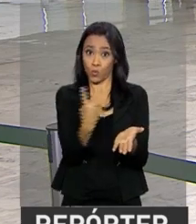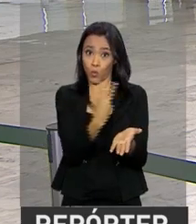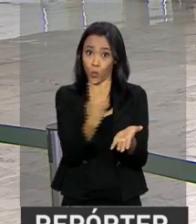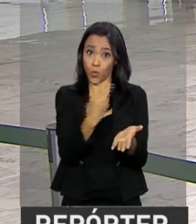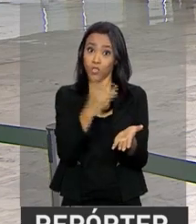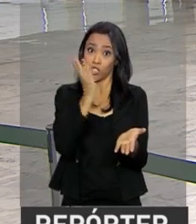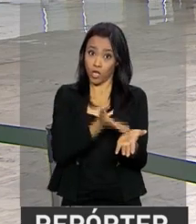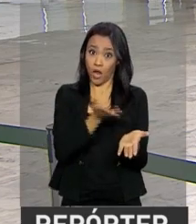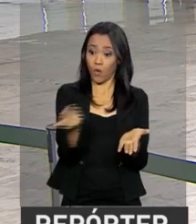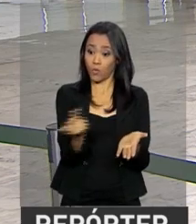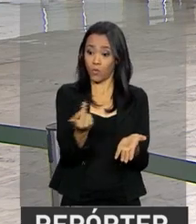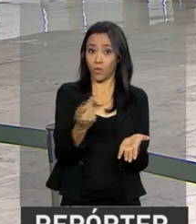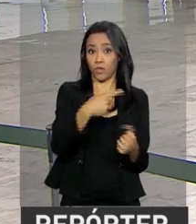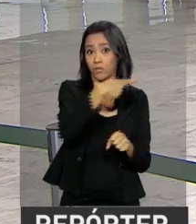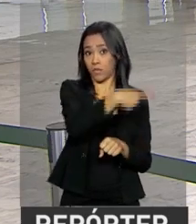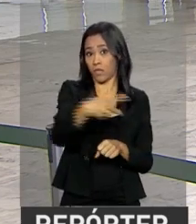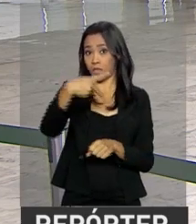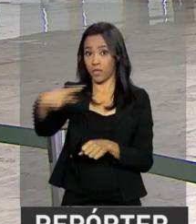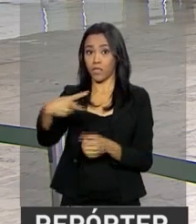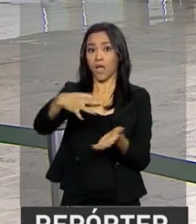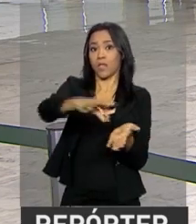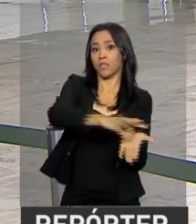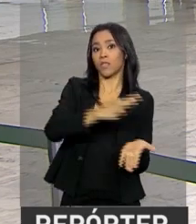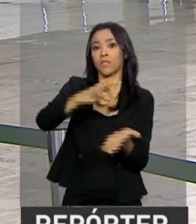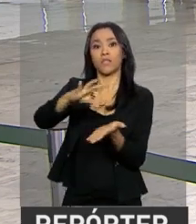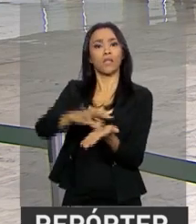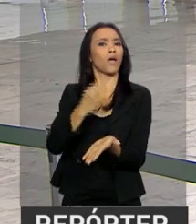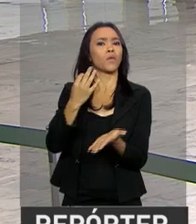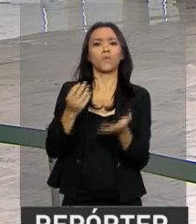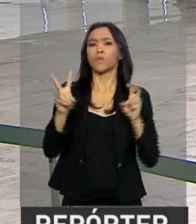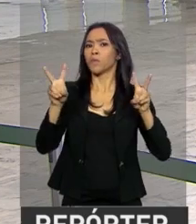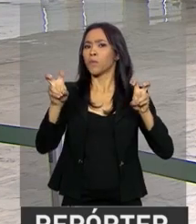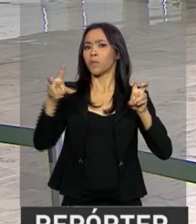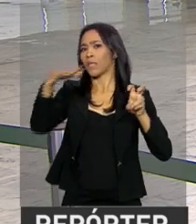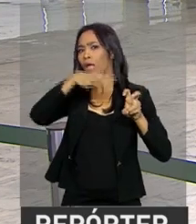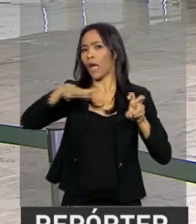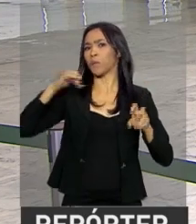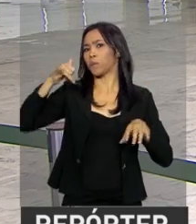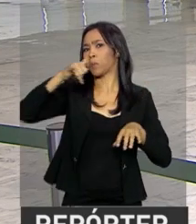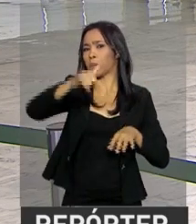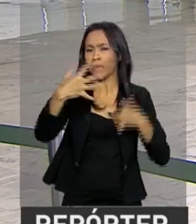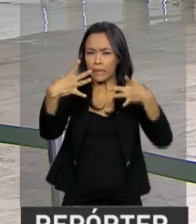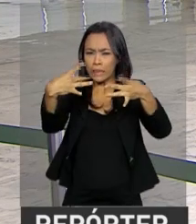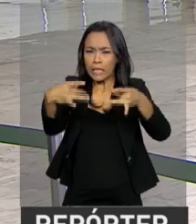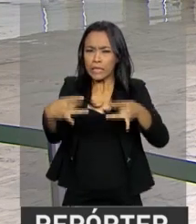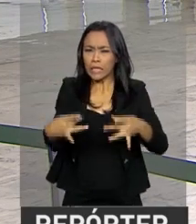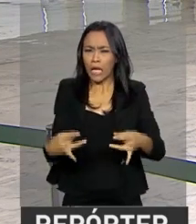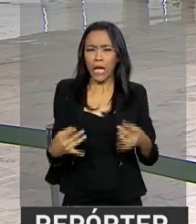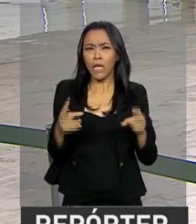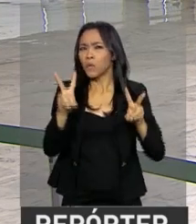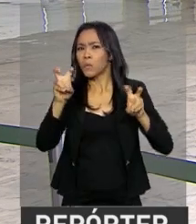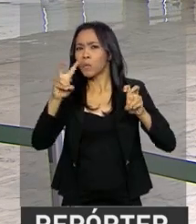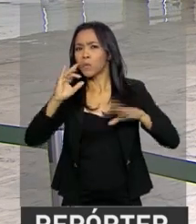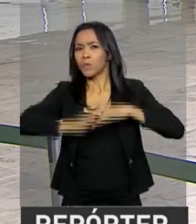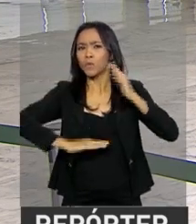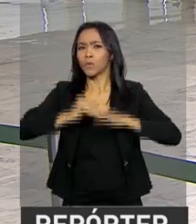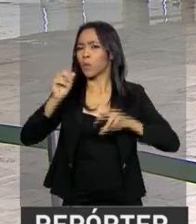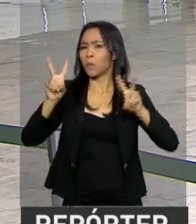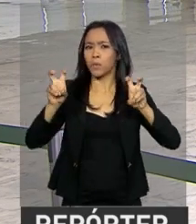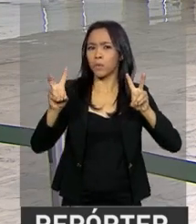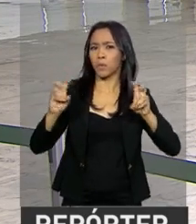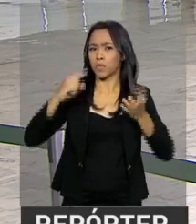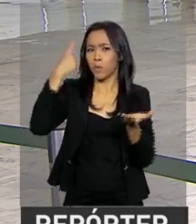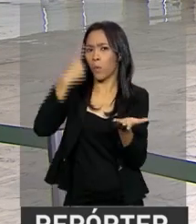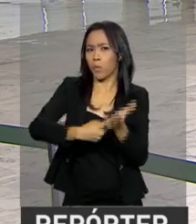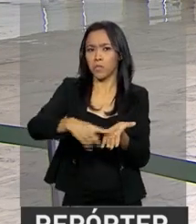líderes assinaram um acordo sobre serviços Aéreos a gente ainda não tem mais detalhes sobre o que trata especificamente esse acordo